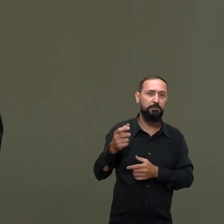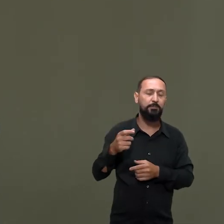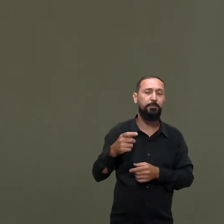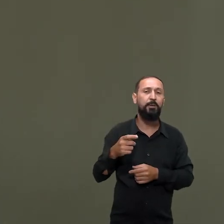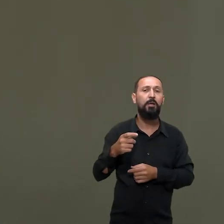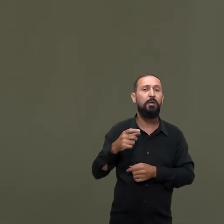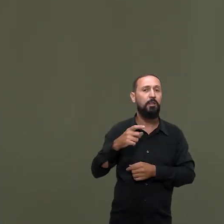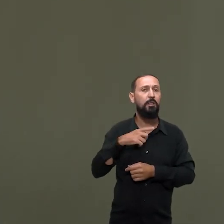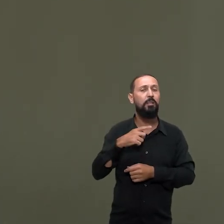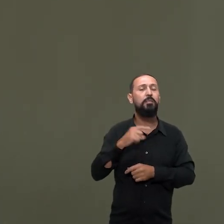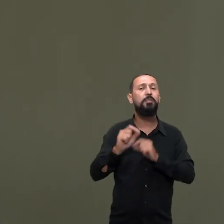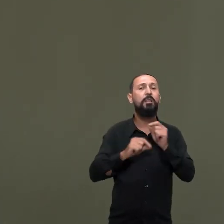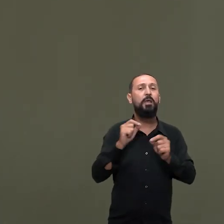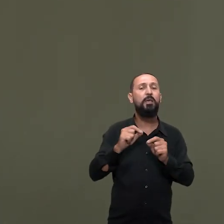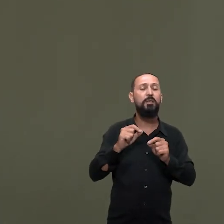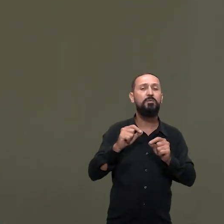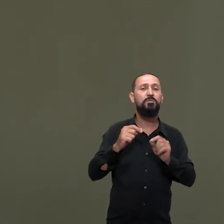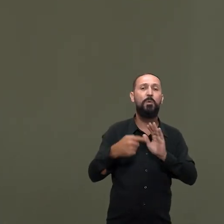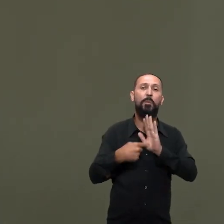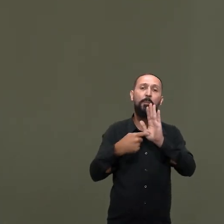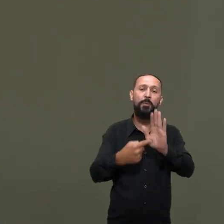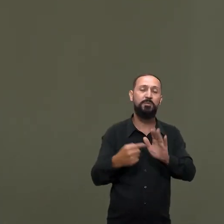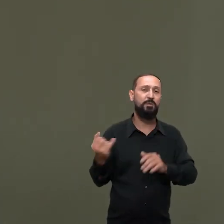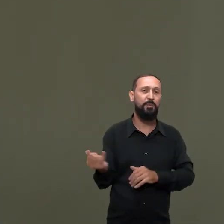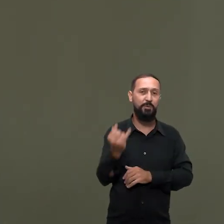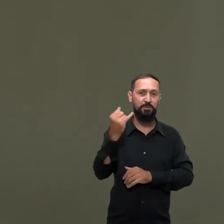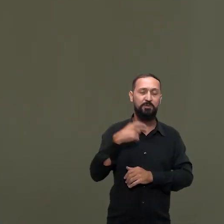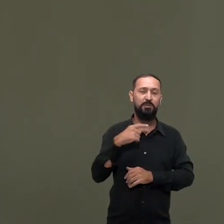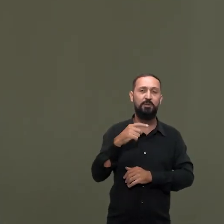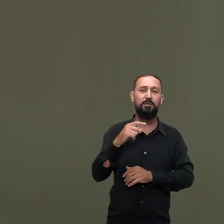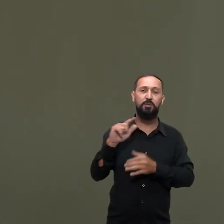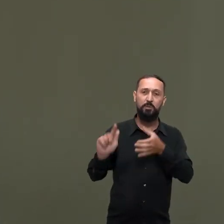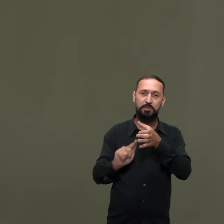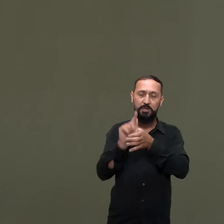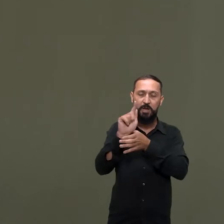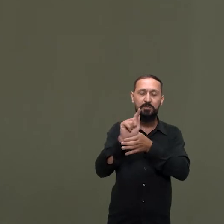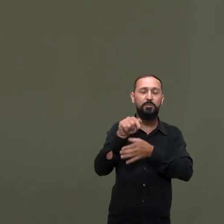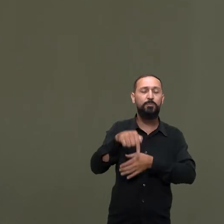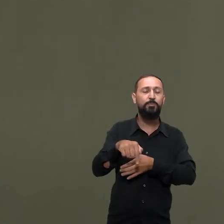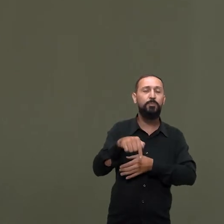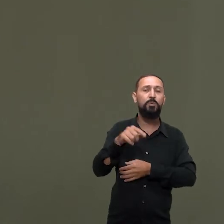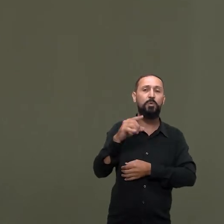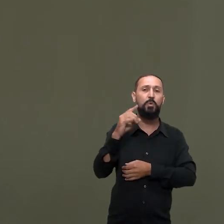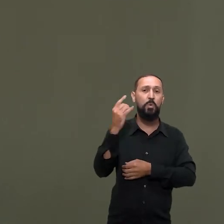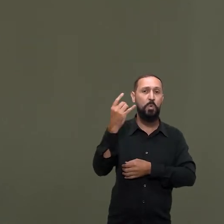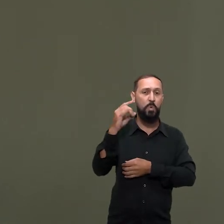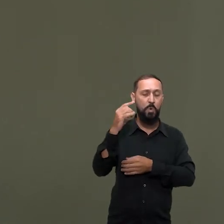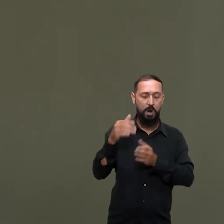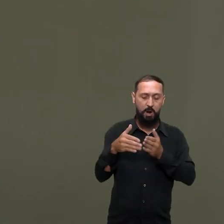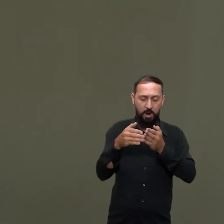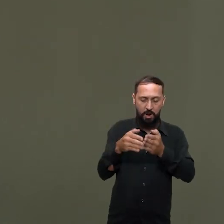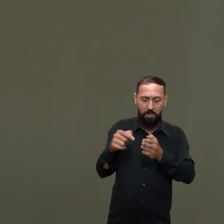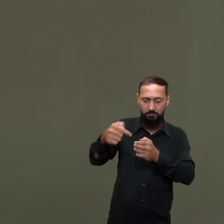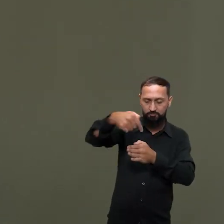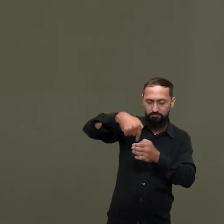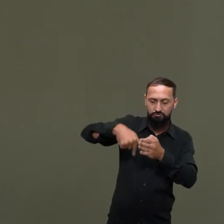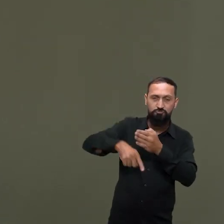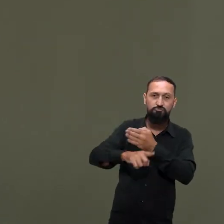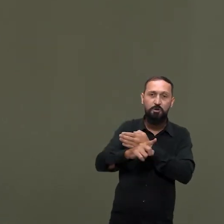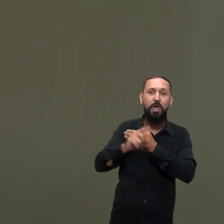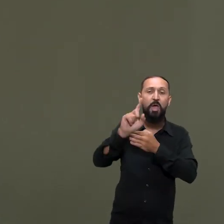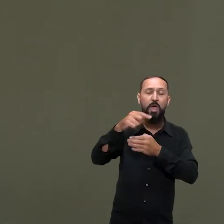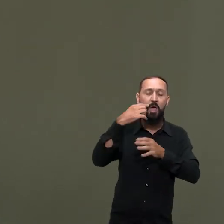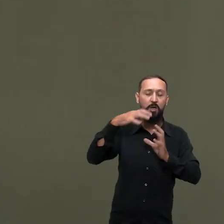também tem esse destaque, né? Então, essa entrada do gás por Corumbá é fruto do próprio